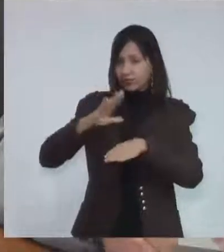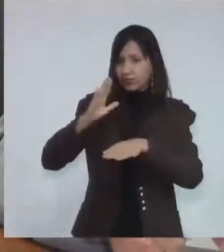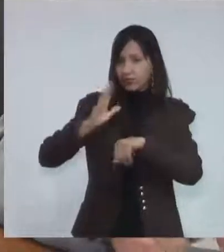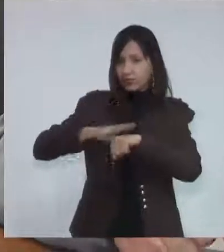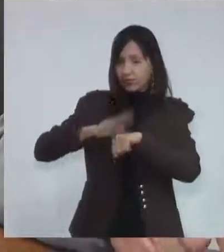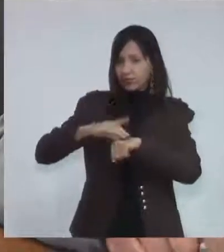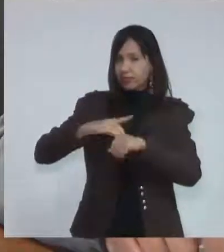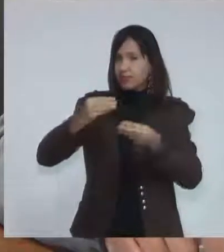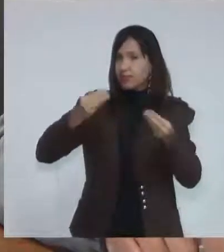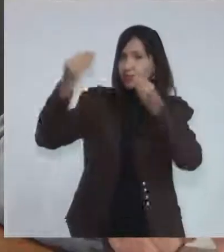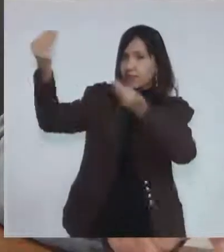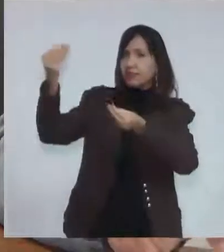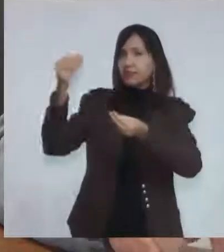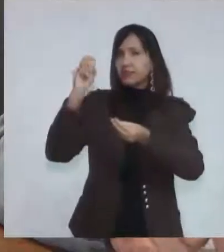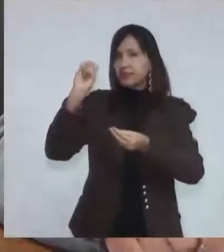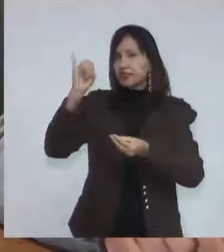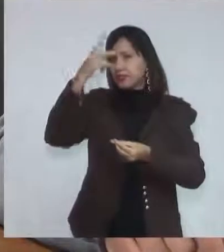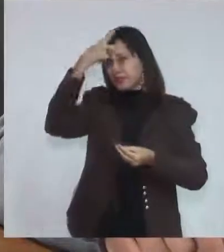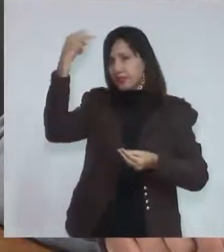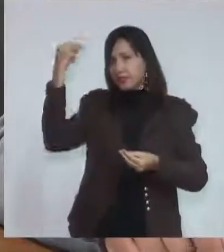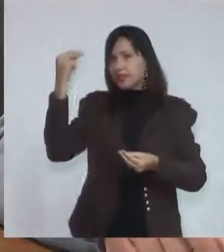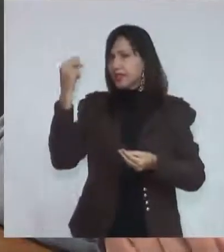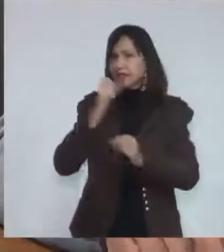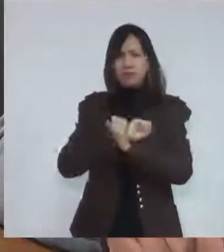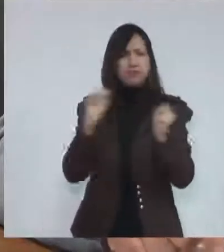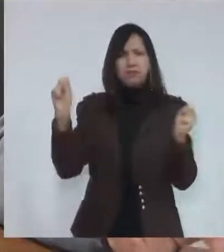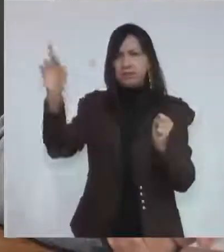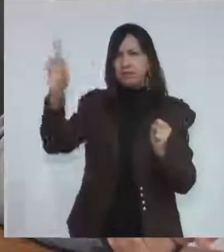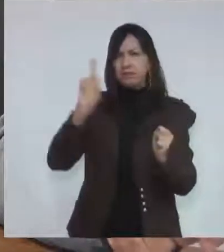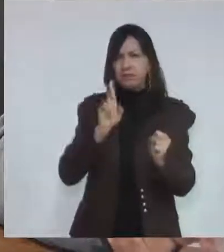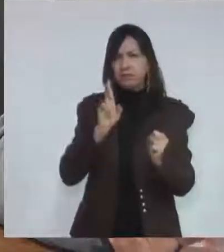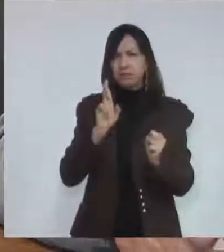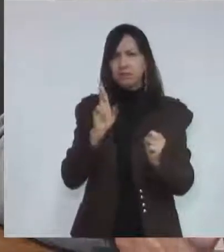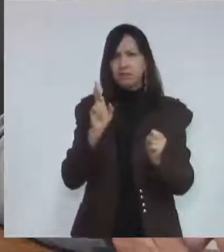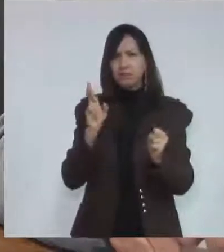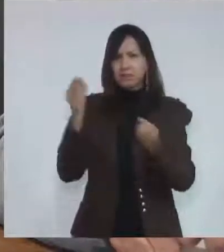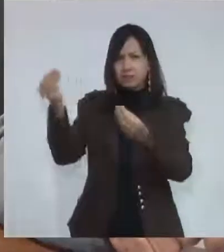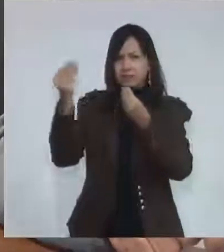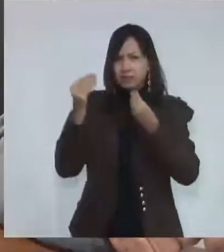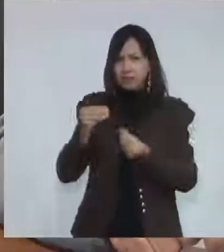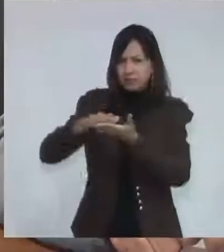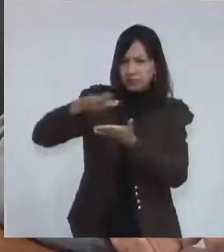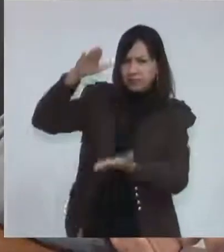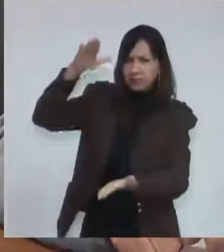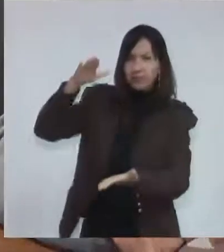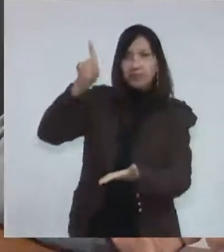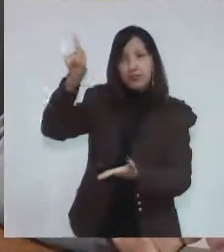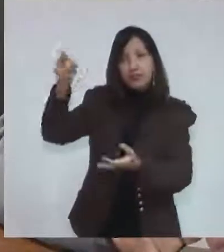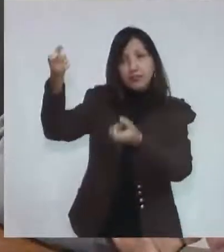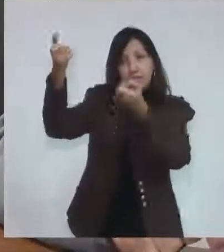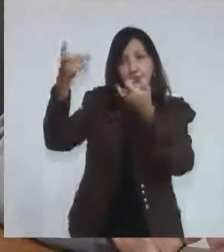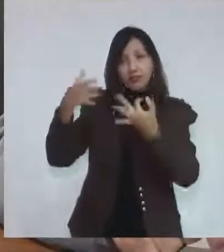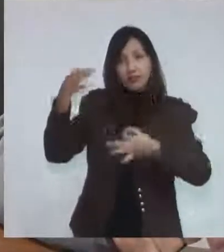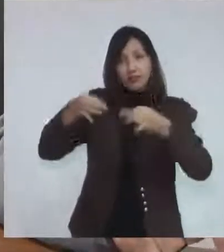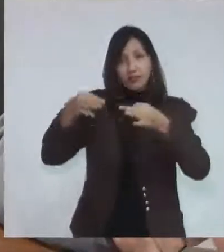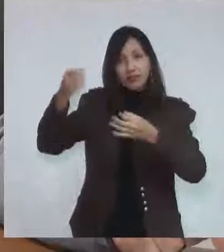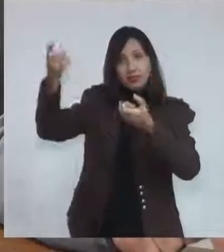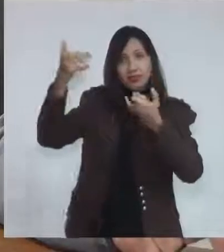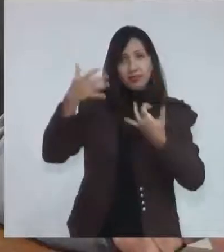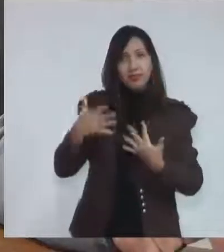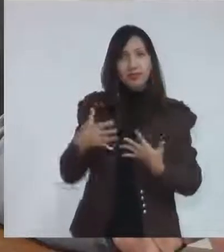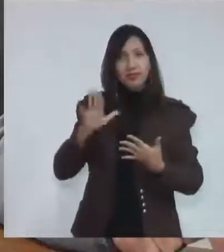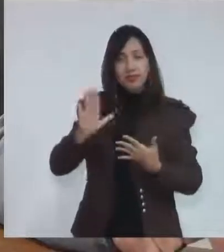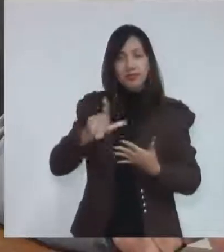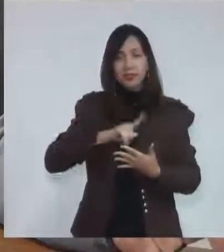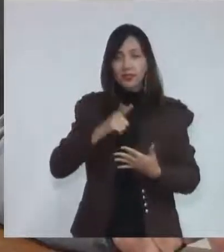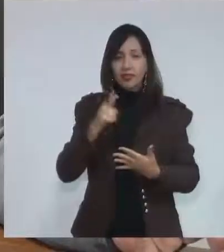não é cabível, que é impossível de responder, de compilar, de levantar, ele que não justifique e não o faça, mas